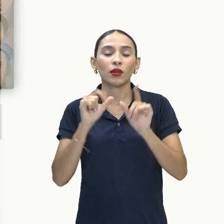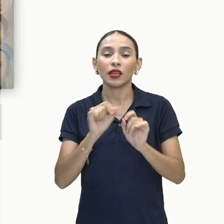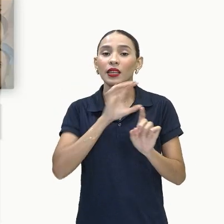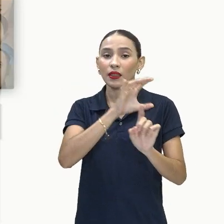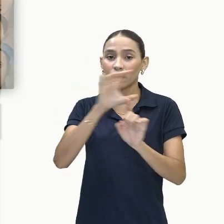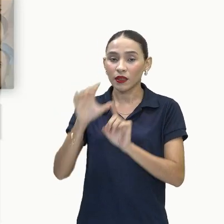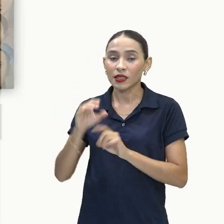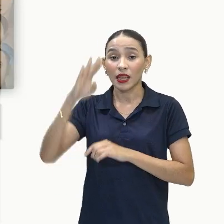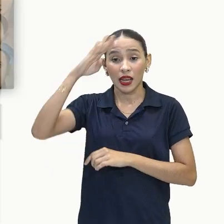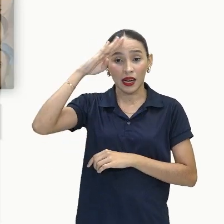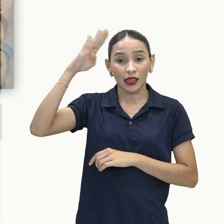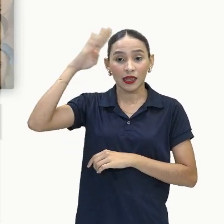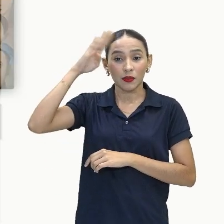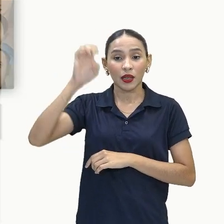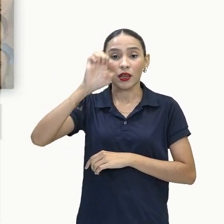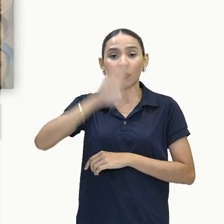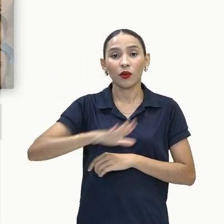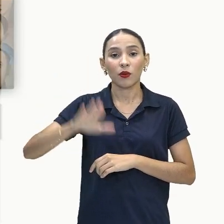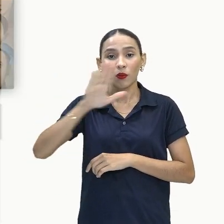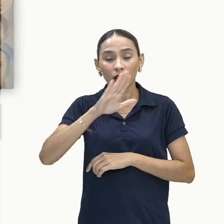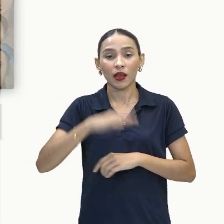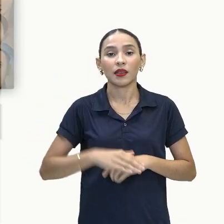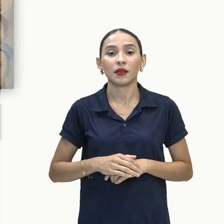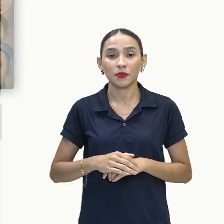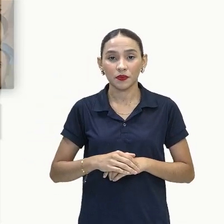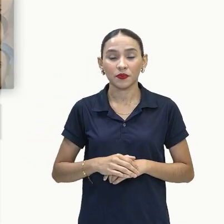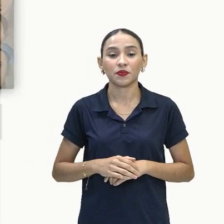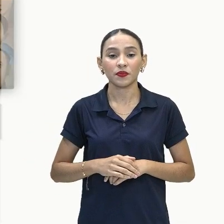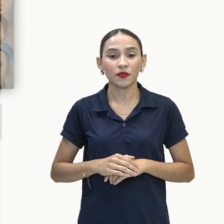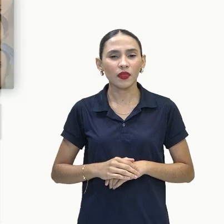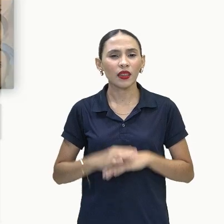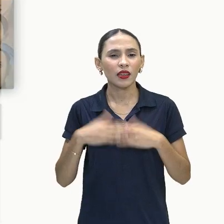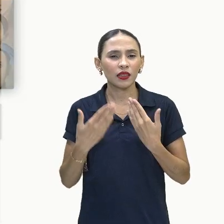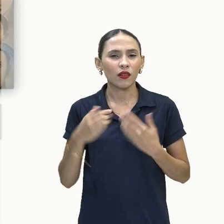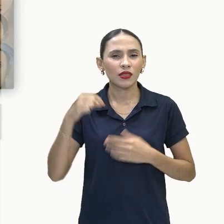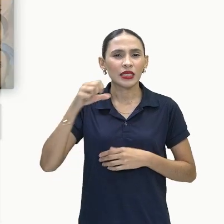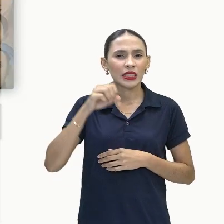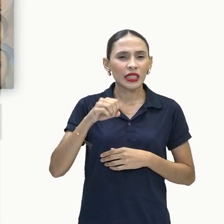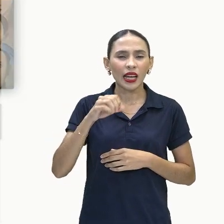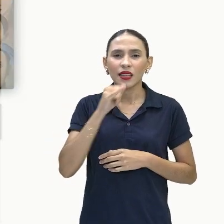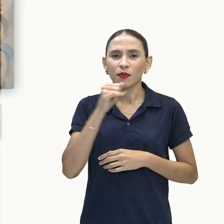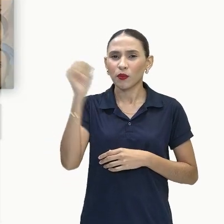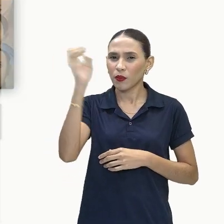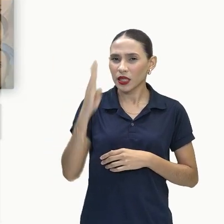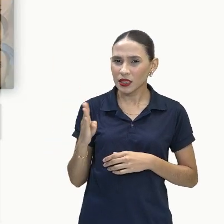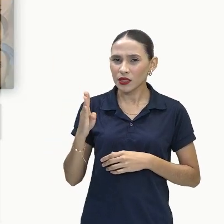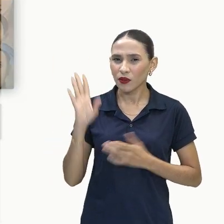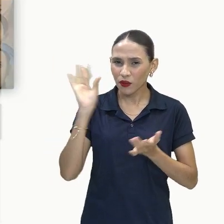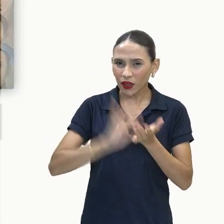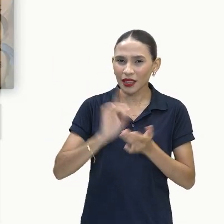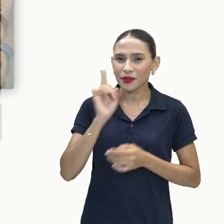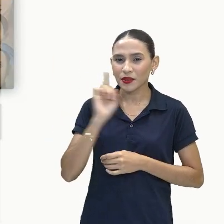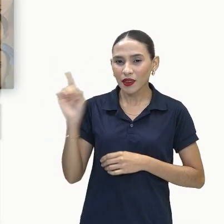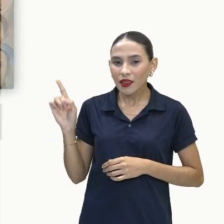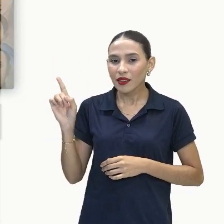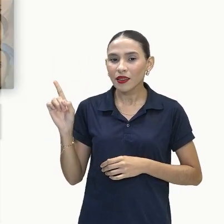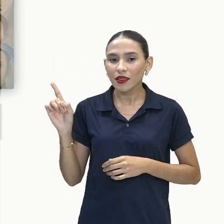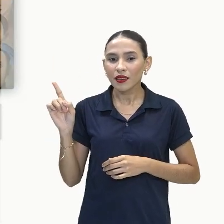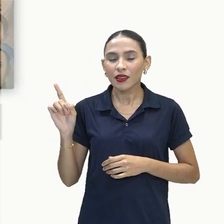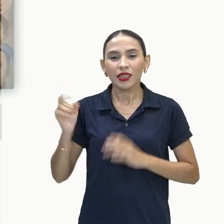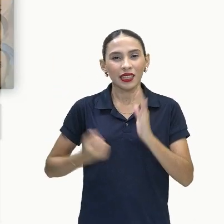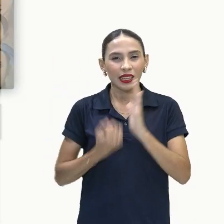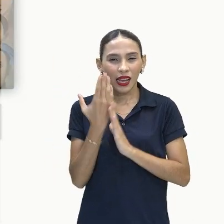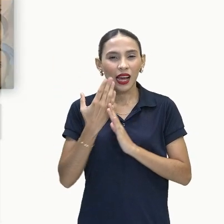influência acadêmica europeia na sua representação. Será que o Brasil, nesse período, era isso mesmo? Quando foi feita essa